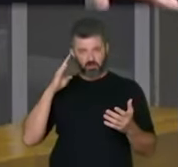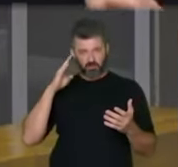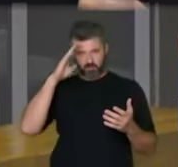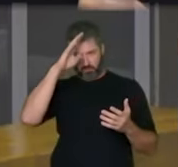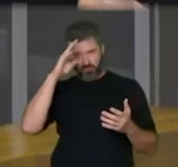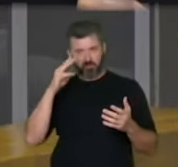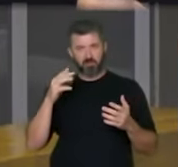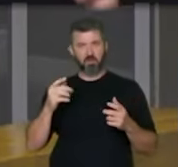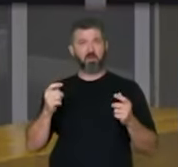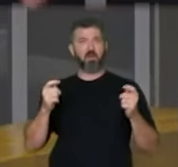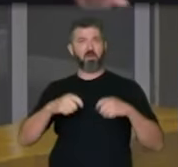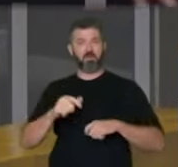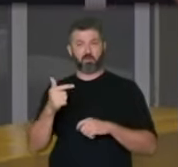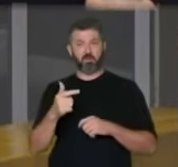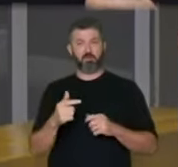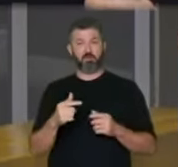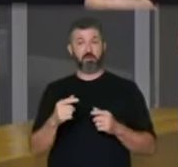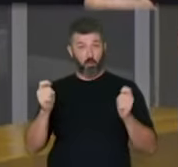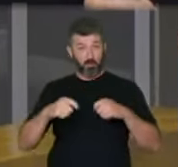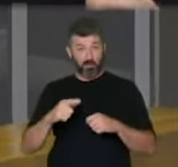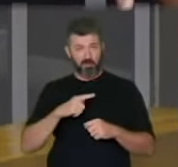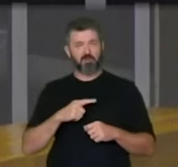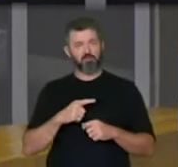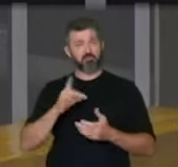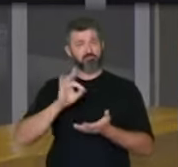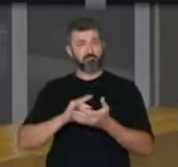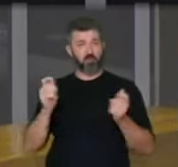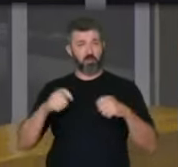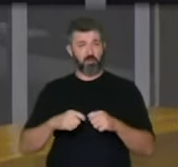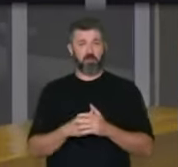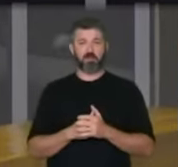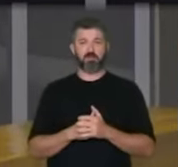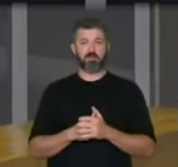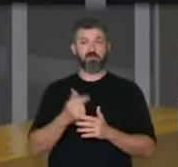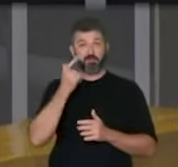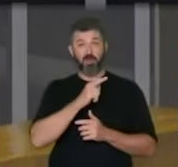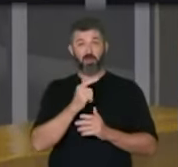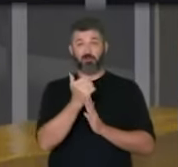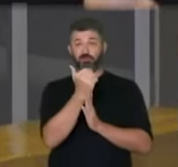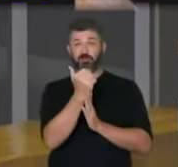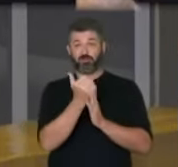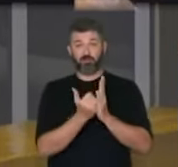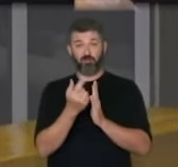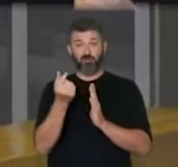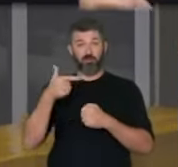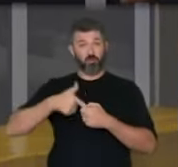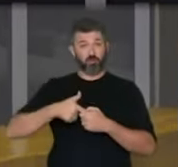foi competente. E de fato foi competente. Foi competente para reduzir o valor dos